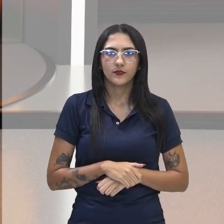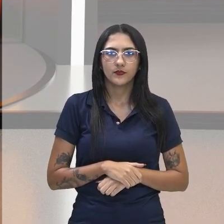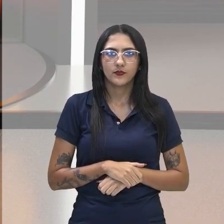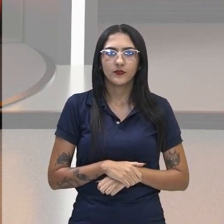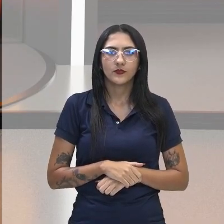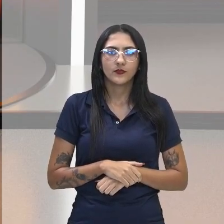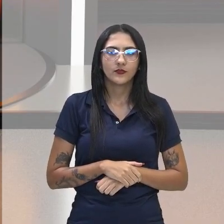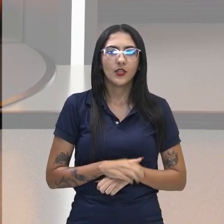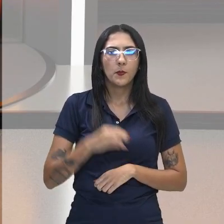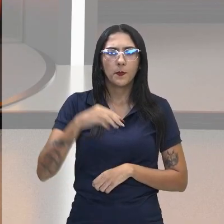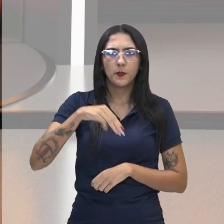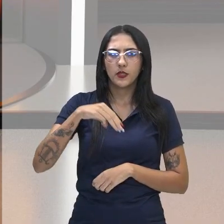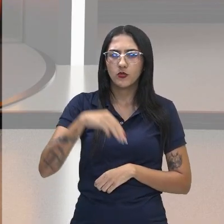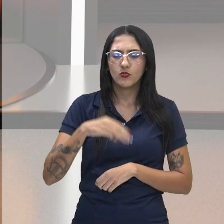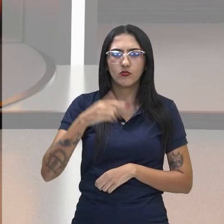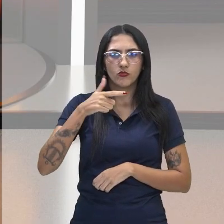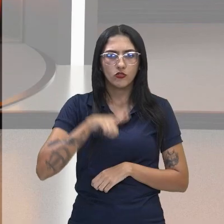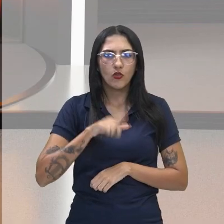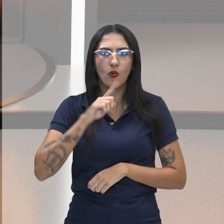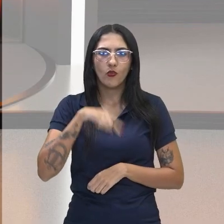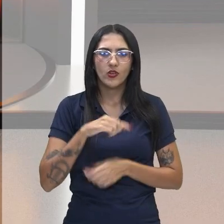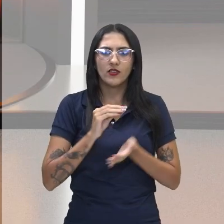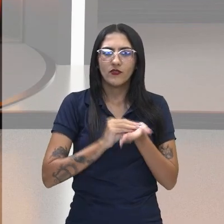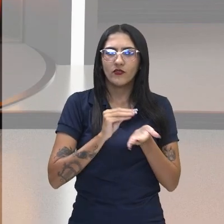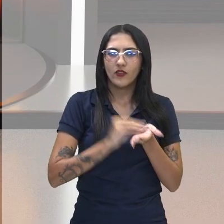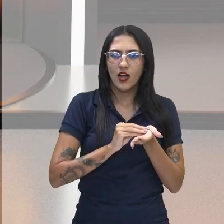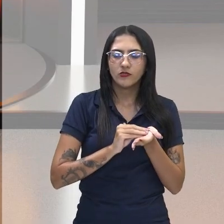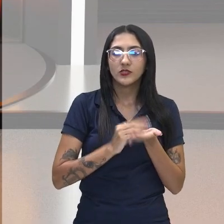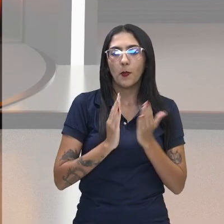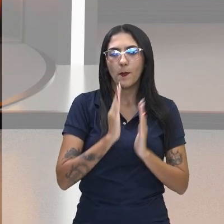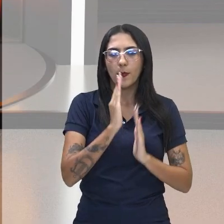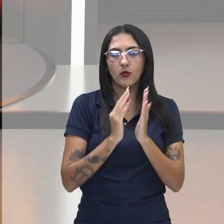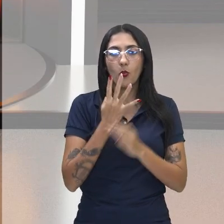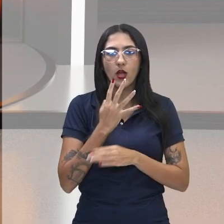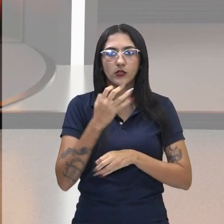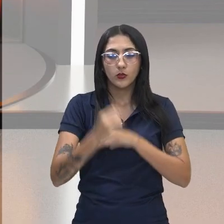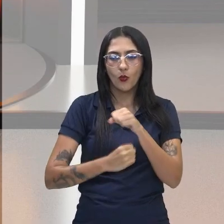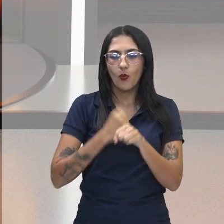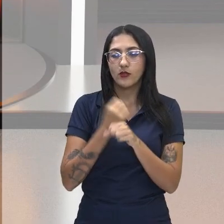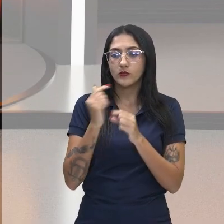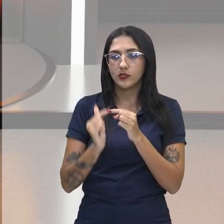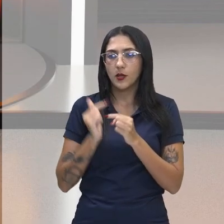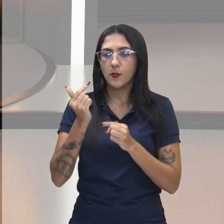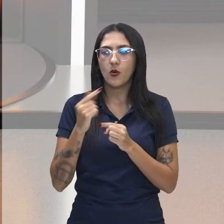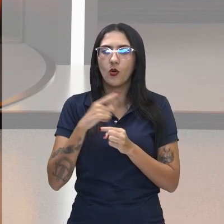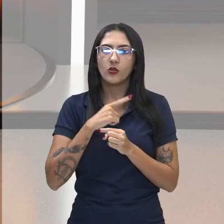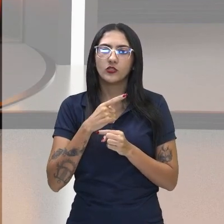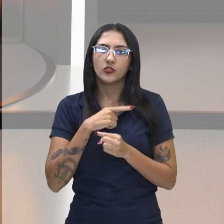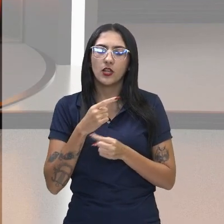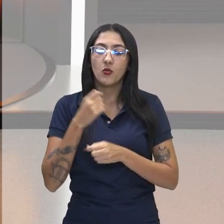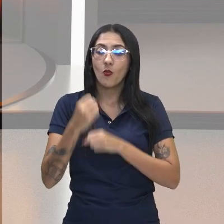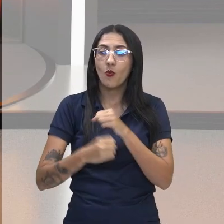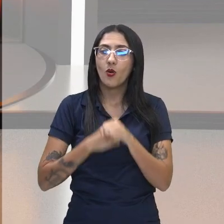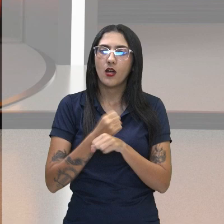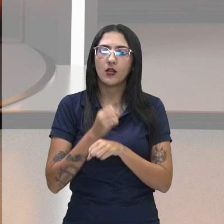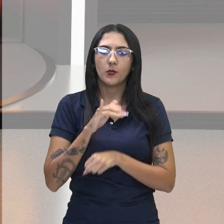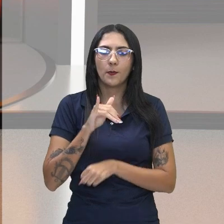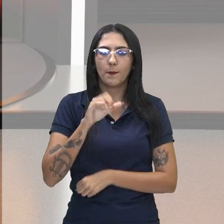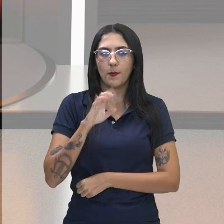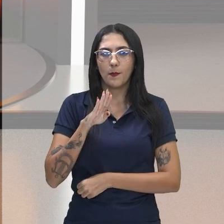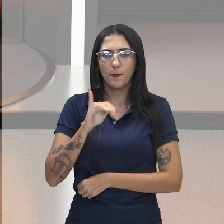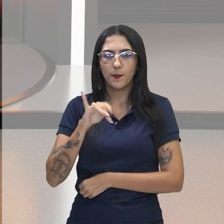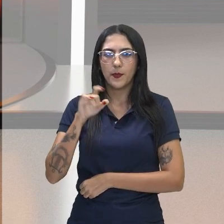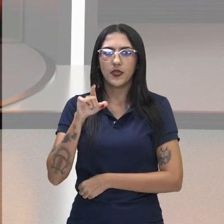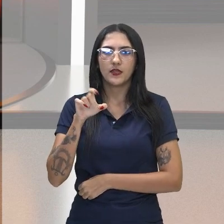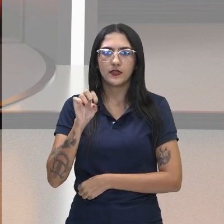todos os dias, a cada 4 anos, o que a gente vai ter? Um ano bissexto. A gente vai inserir mais